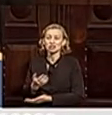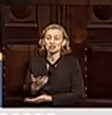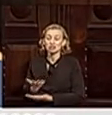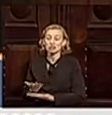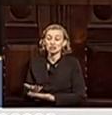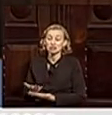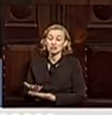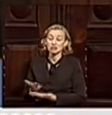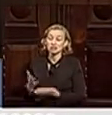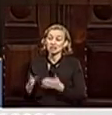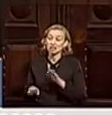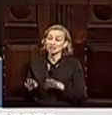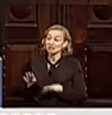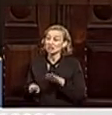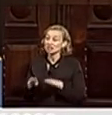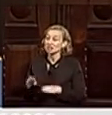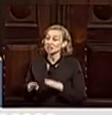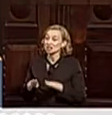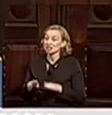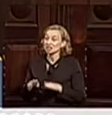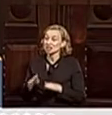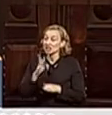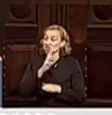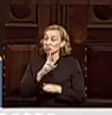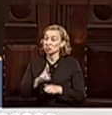vezes, respostas atrapalhadas.